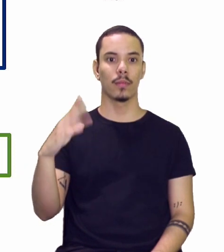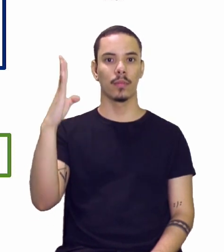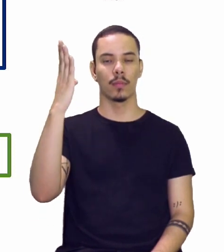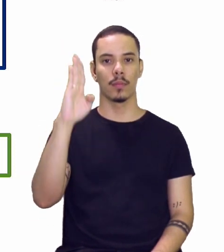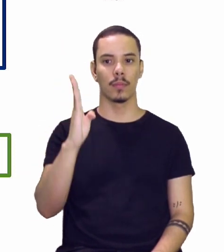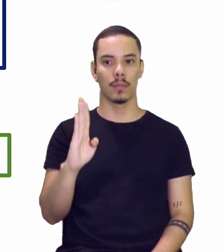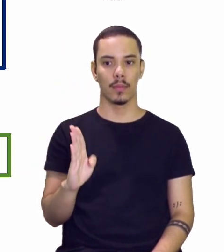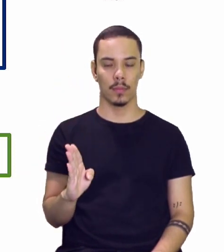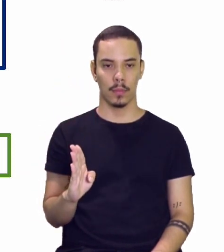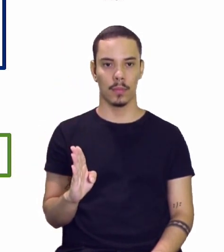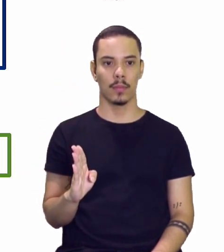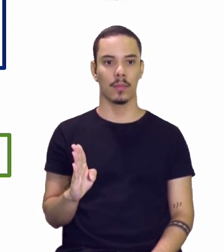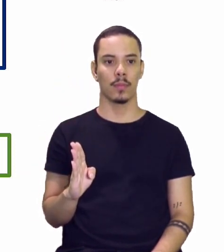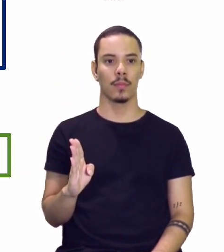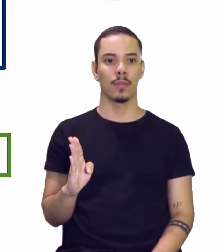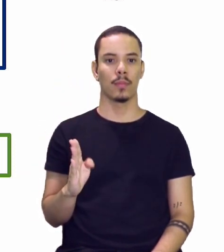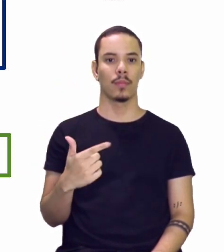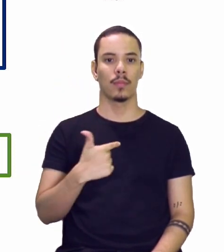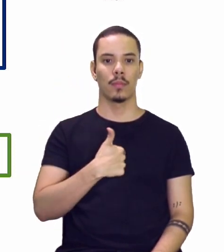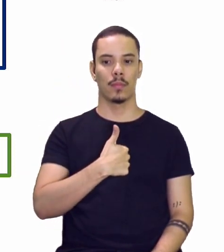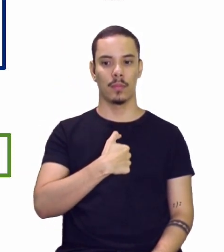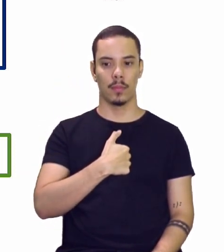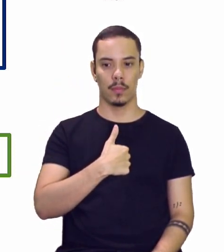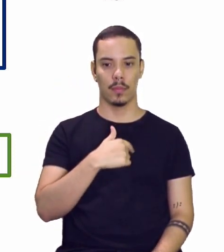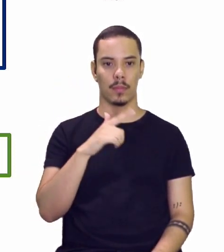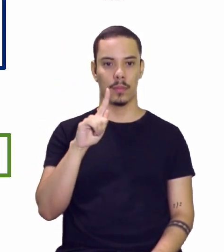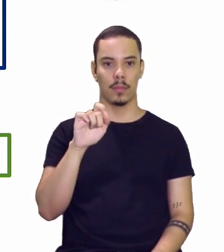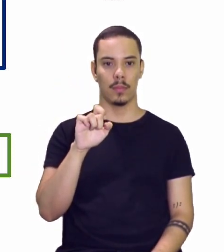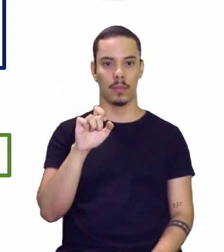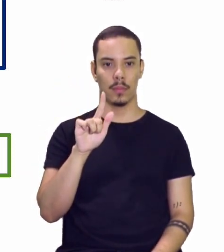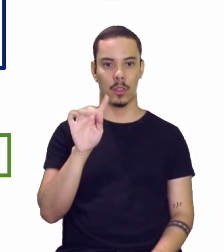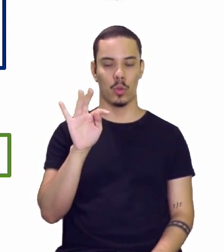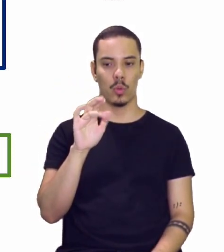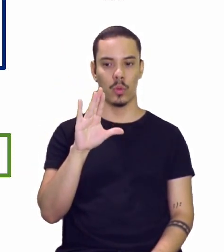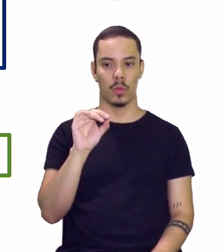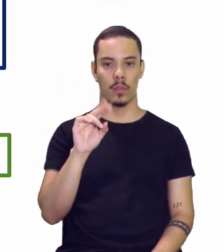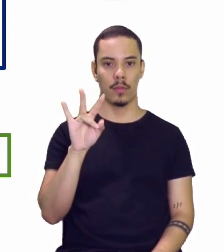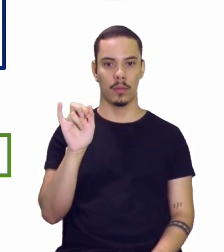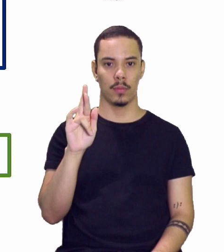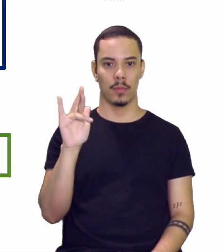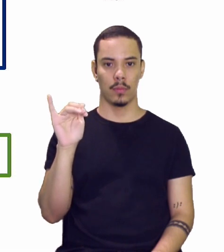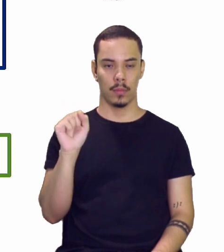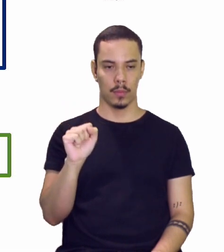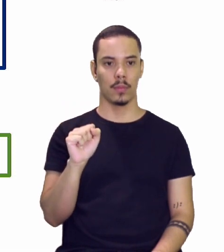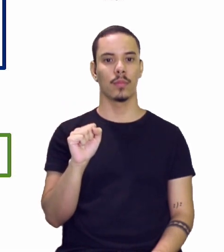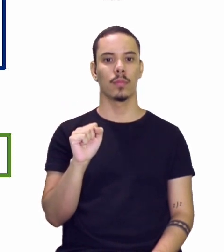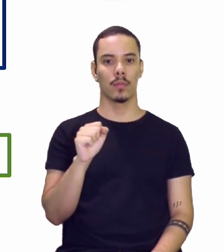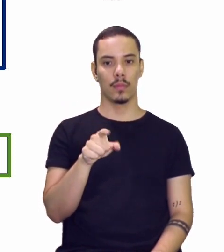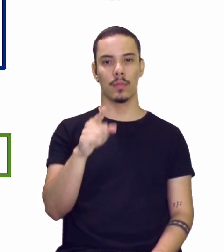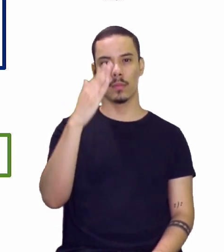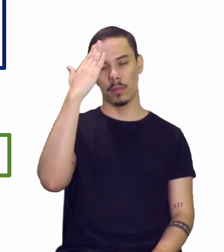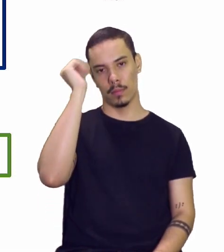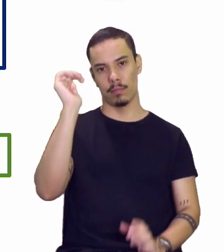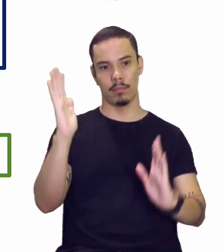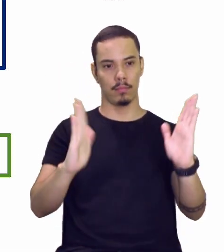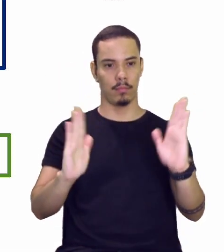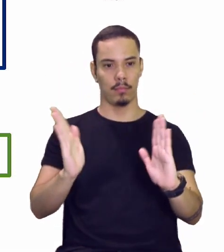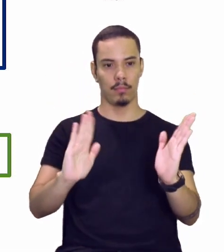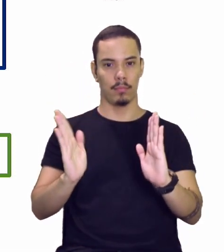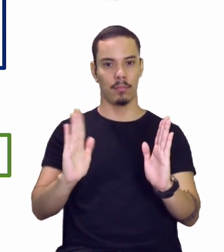o Getúlio Vargas. 43, você sabe muito bem que está na época da Segunda